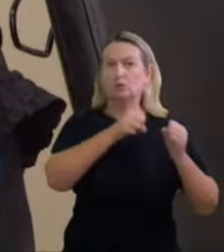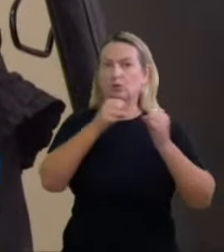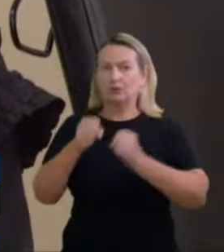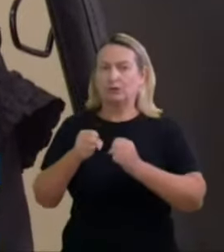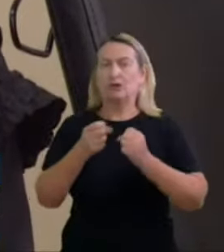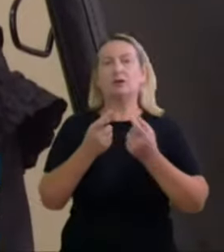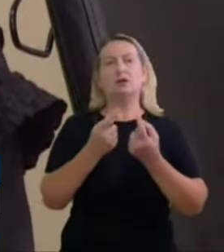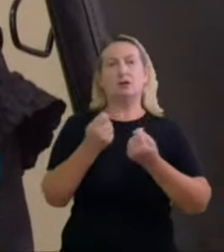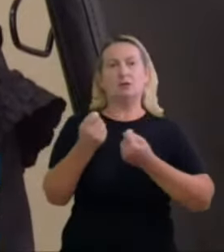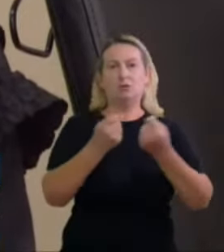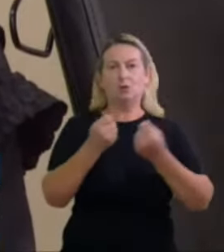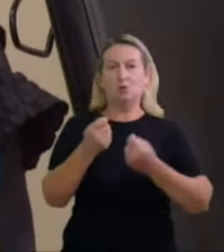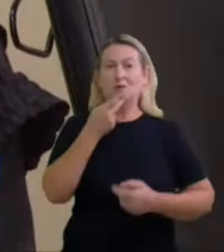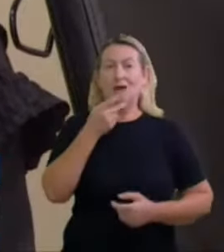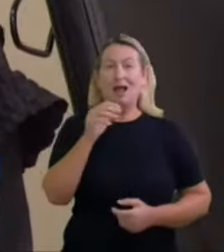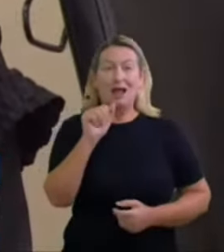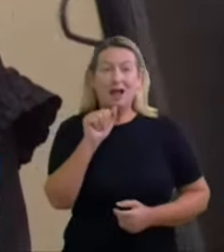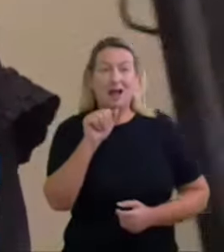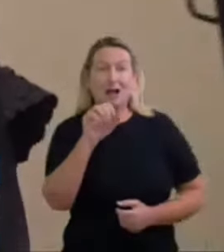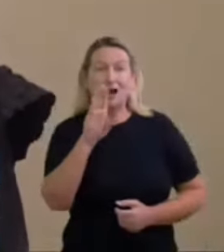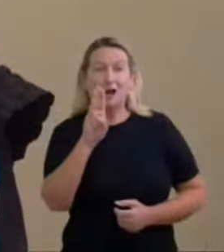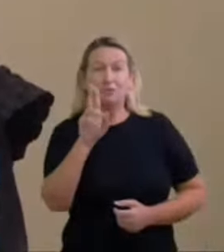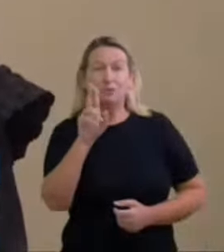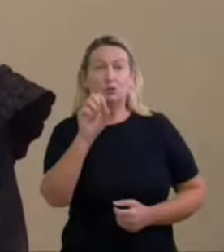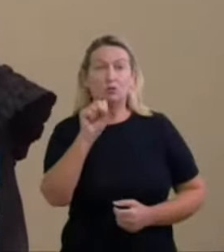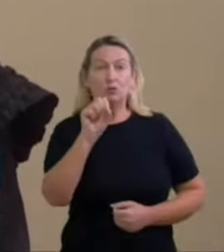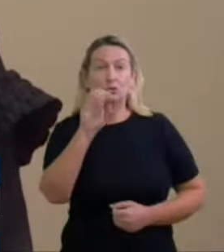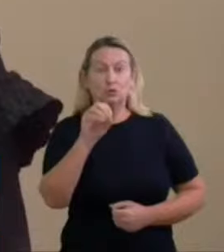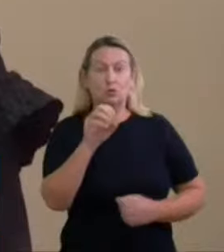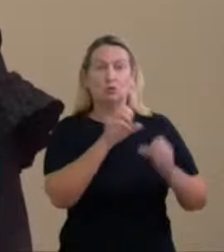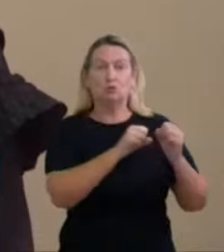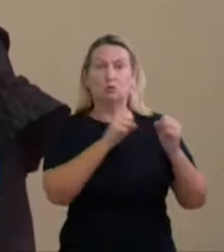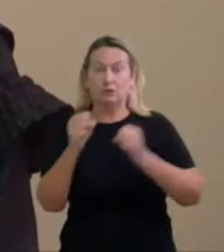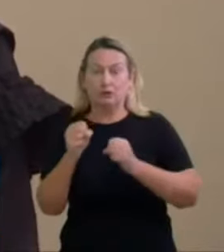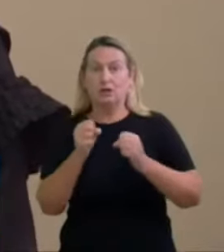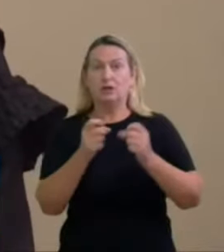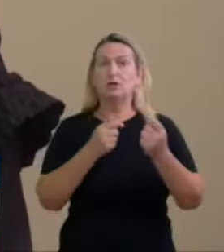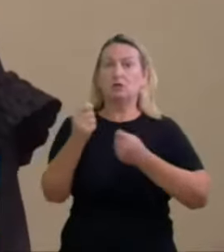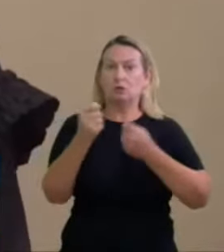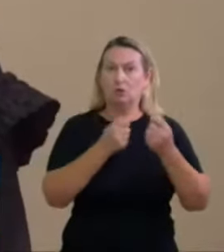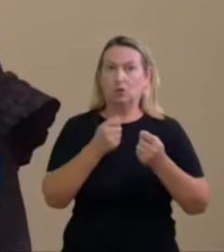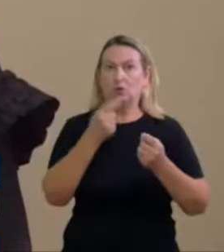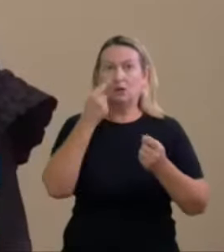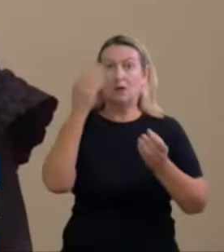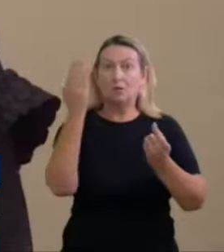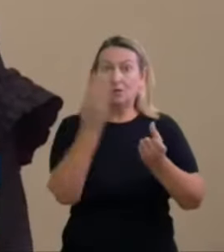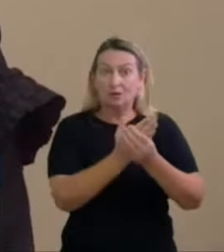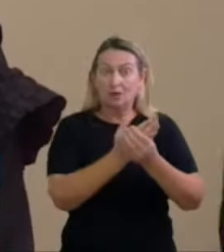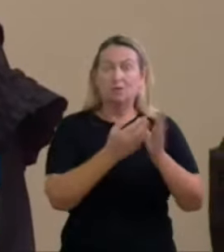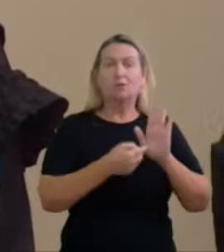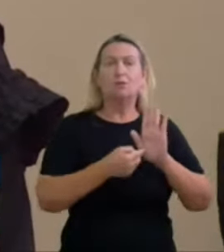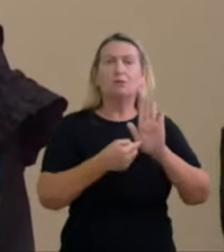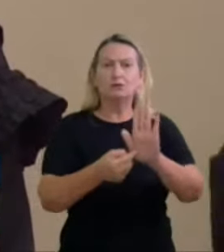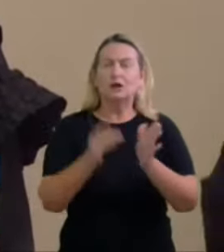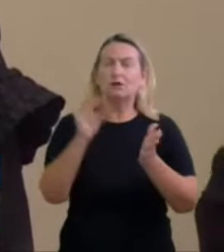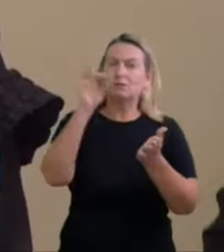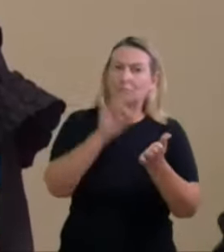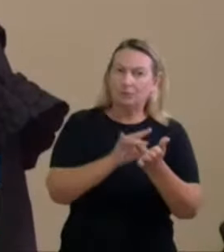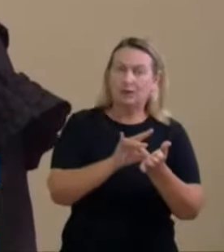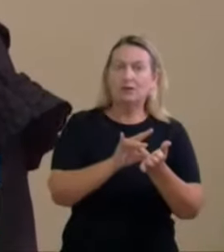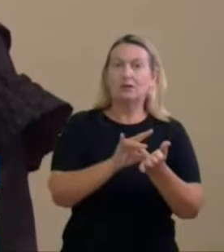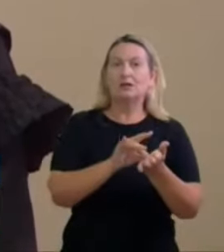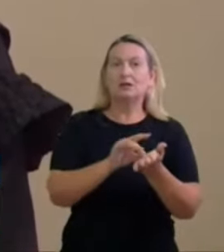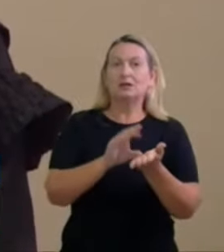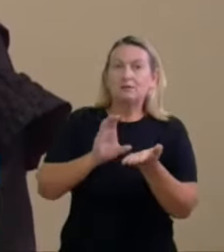fala em abuso do poder econômico deve ficar demonstrado nos autos que houve aqui o uma uma um aporte financeiro